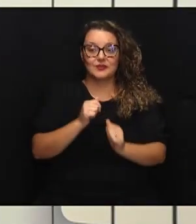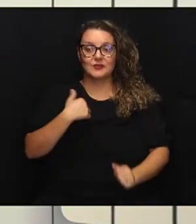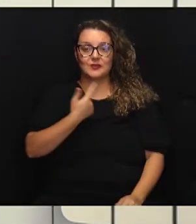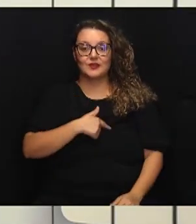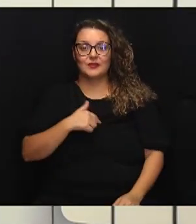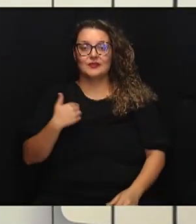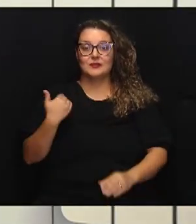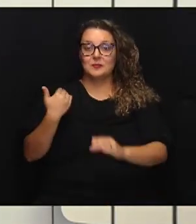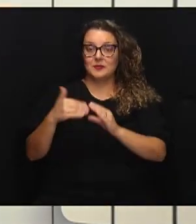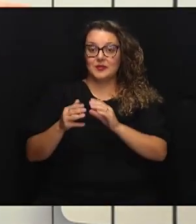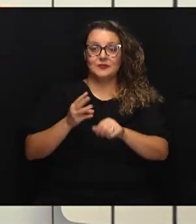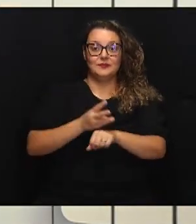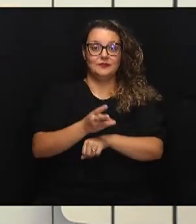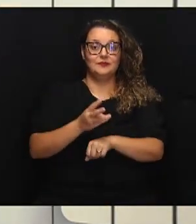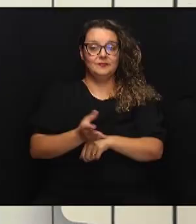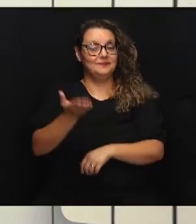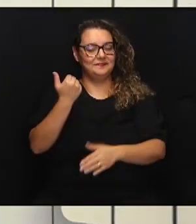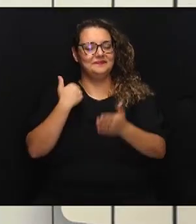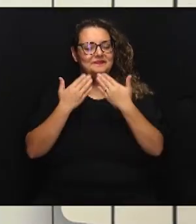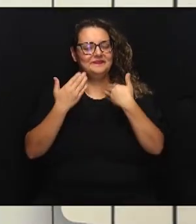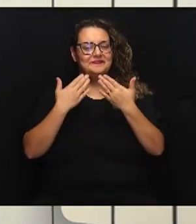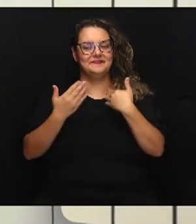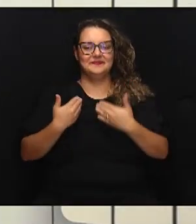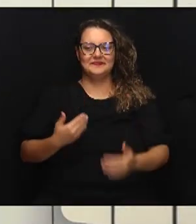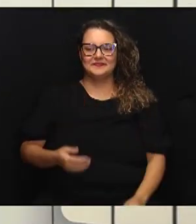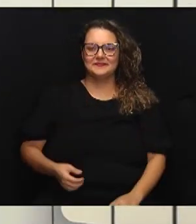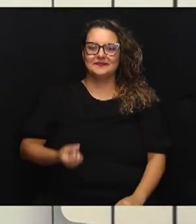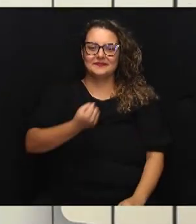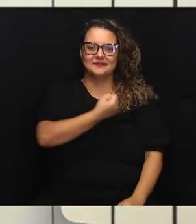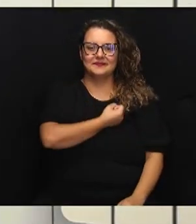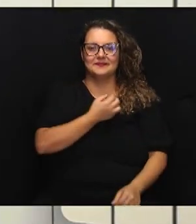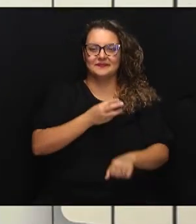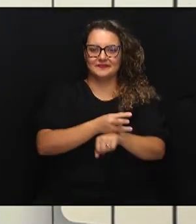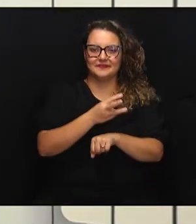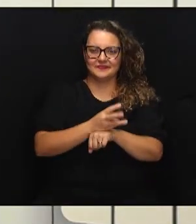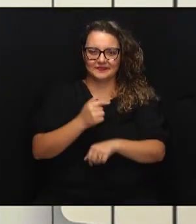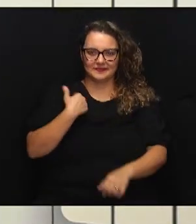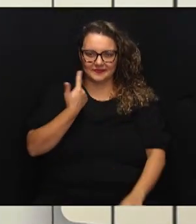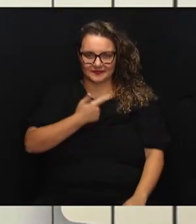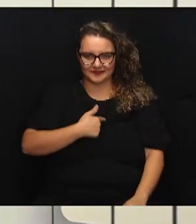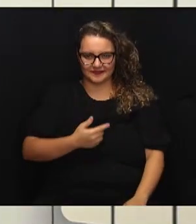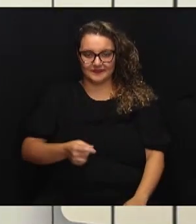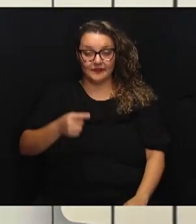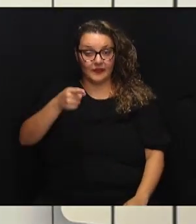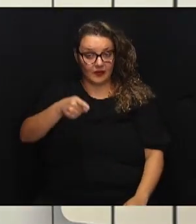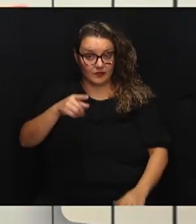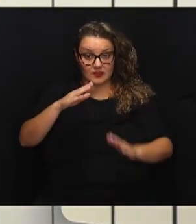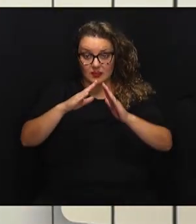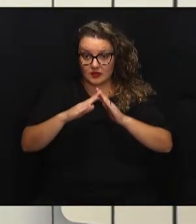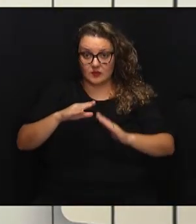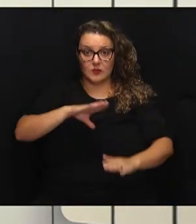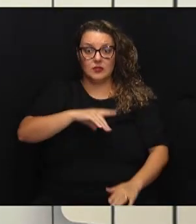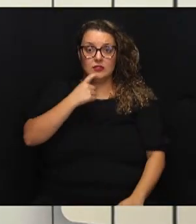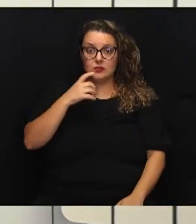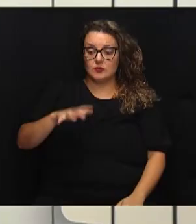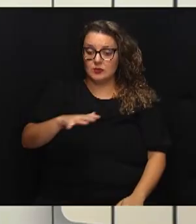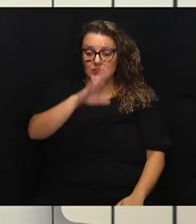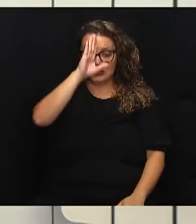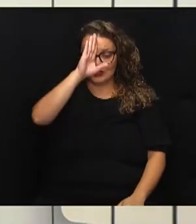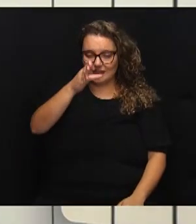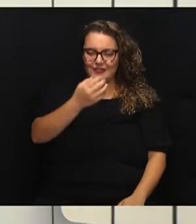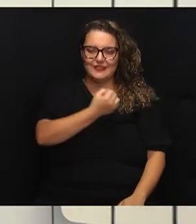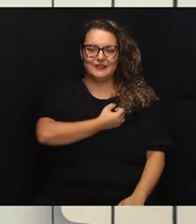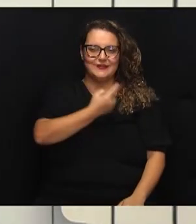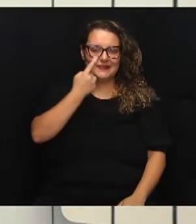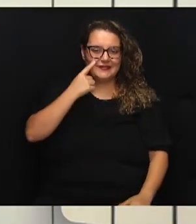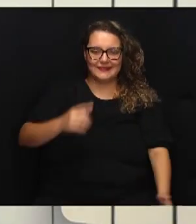Mande a sua mensagem, vamos conversar pelo número do nosso WhatsApp, 19 é o nosso DDD. Para você que é de Campinas e